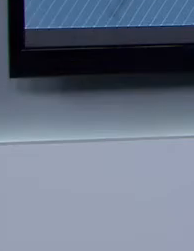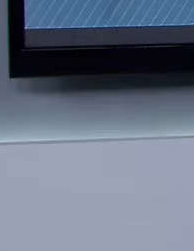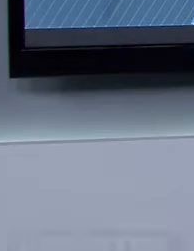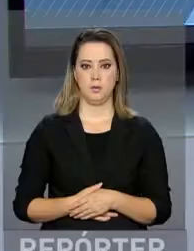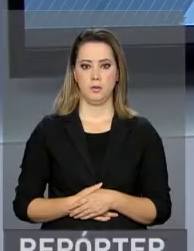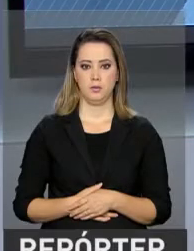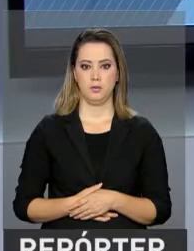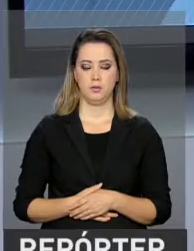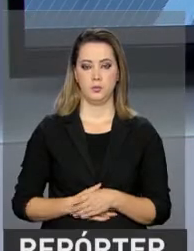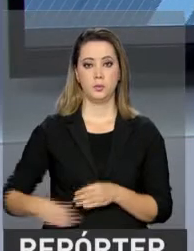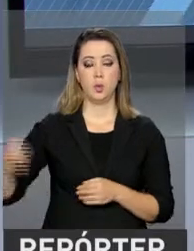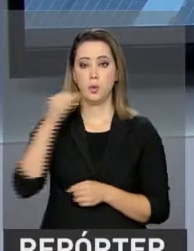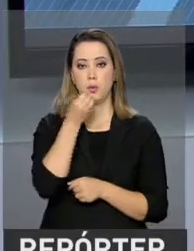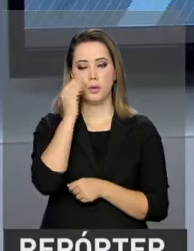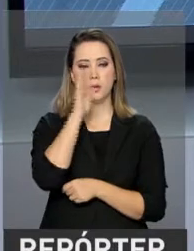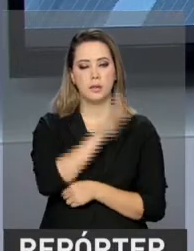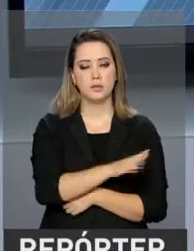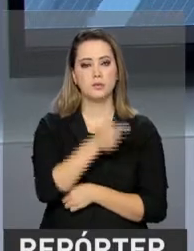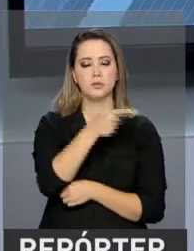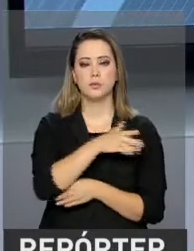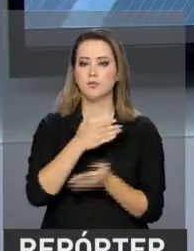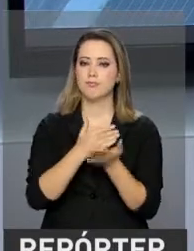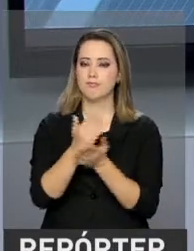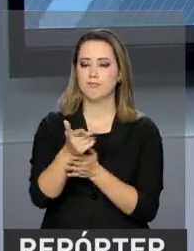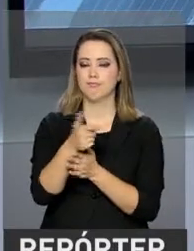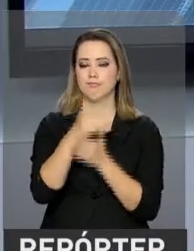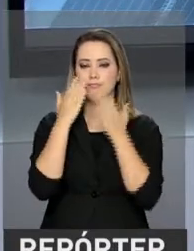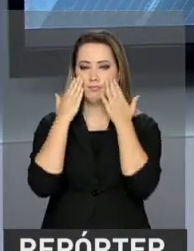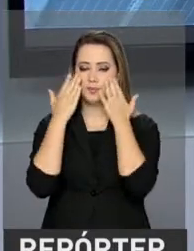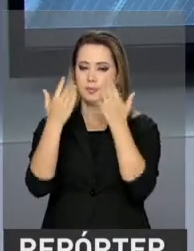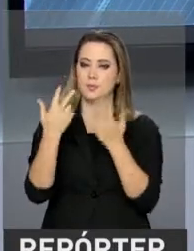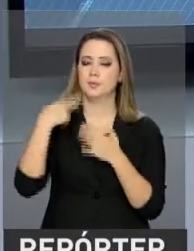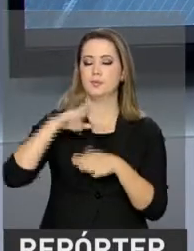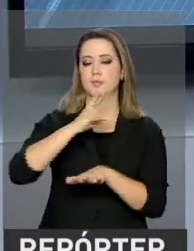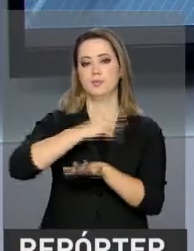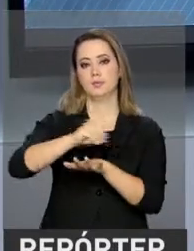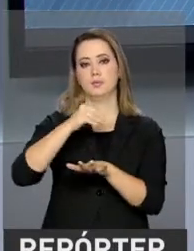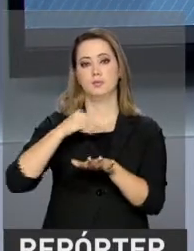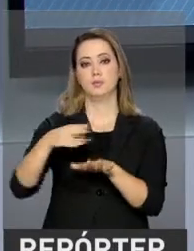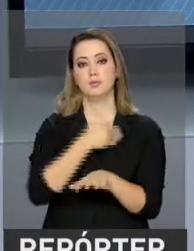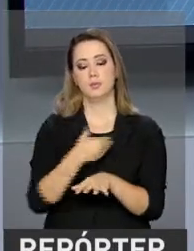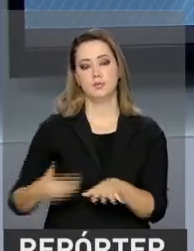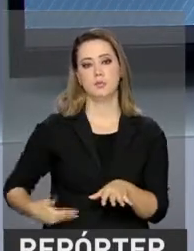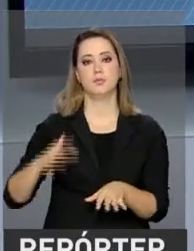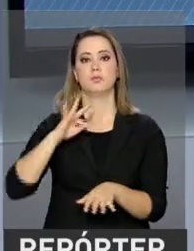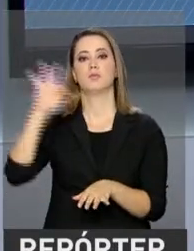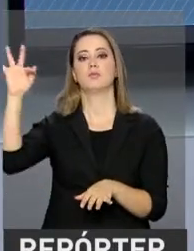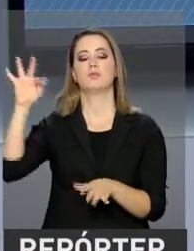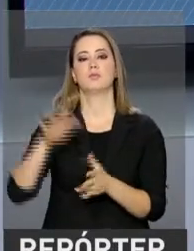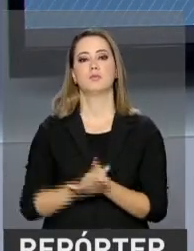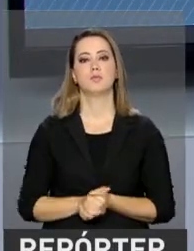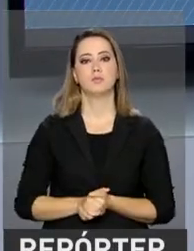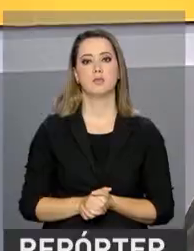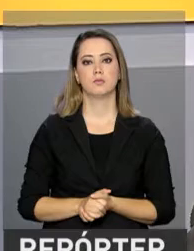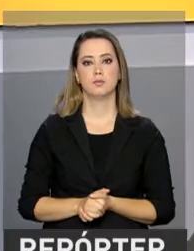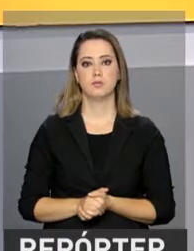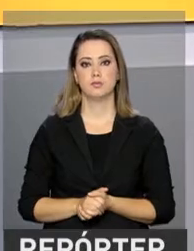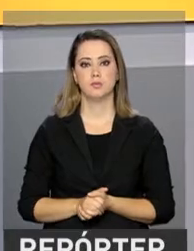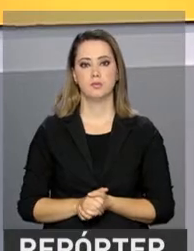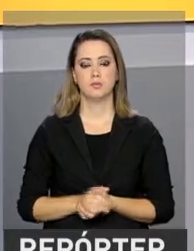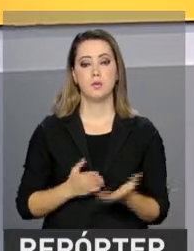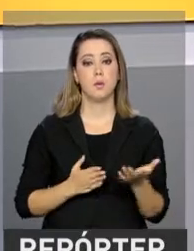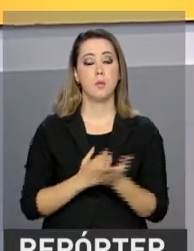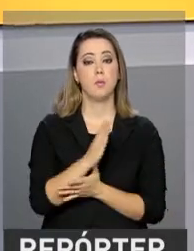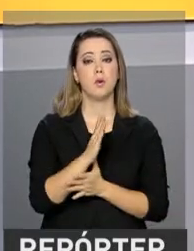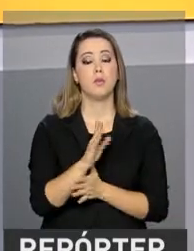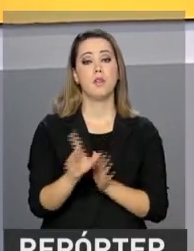olá boa tarde começa agora mais uma edição do repórter nbr com as notícias do governo federal foi